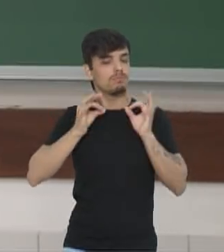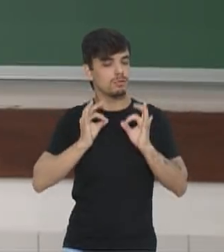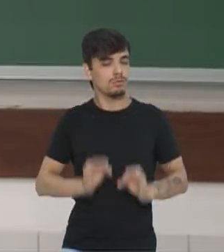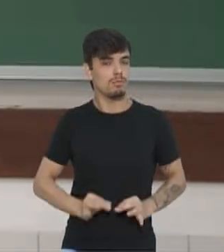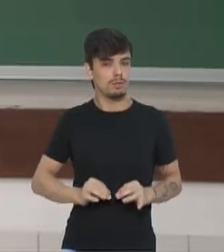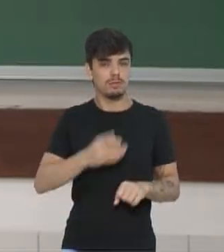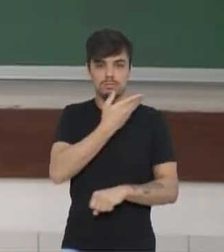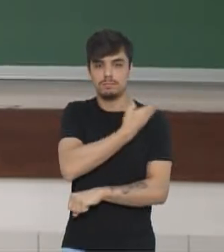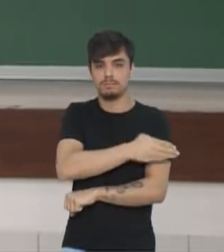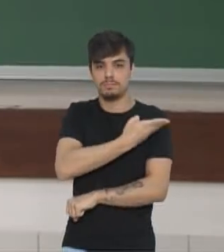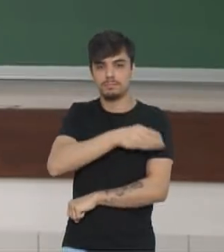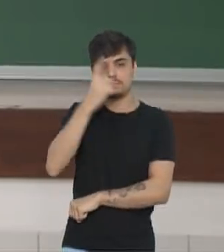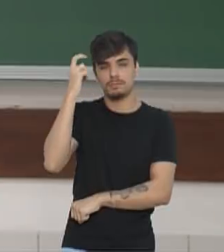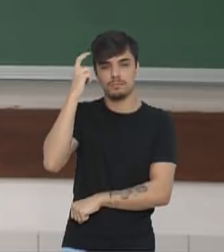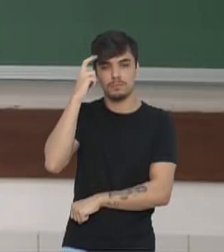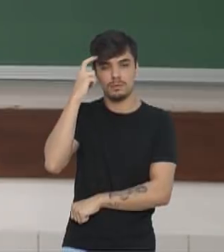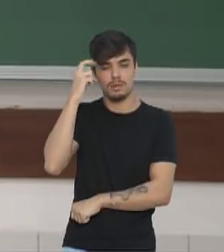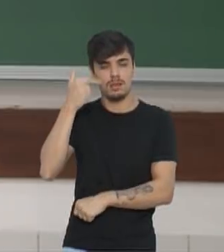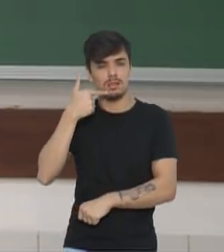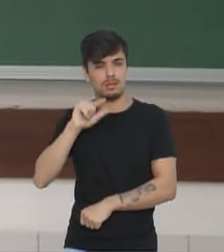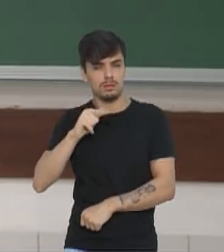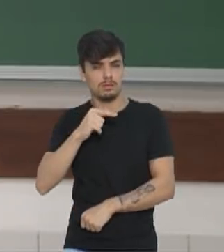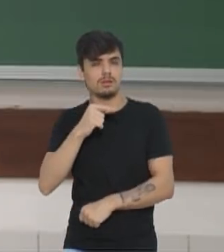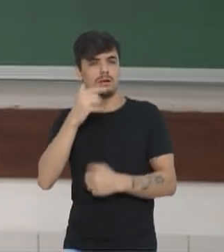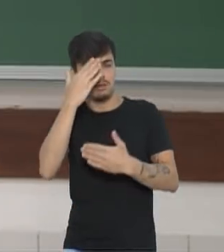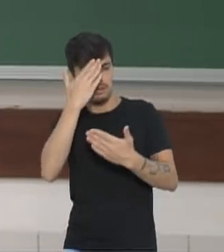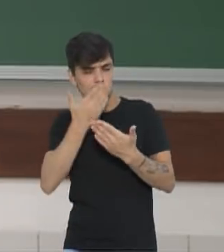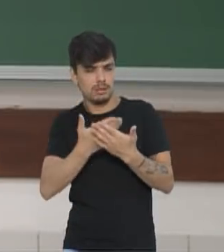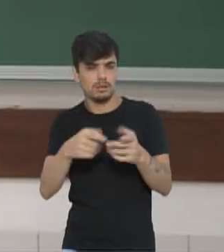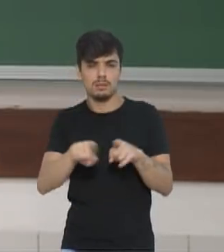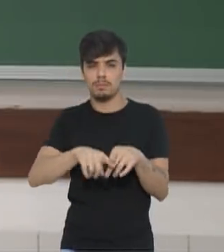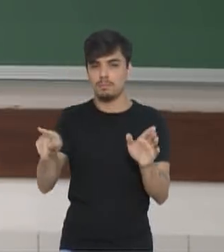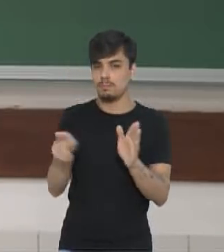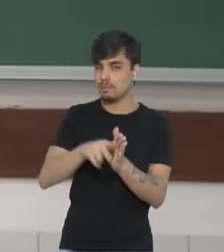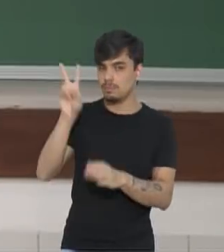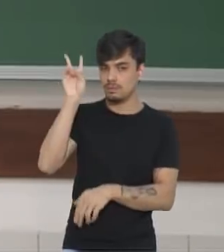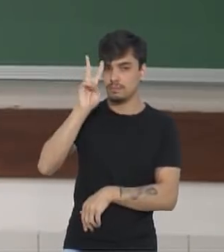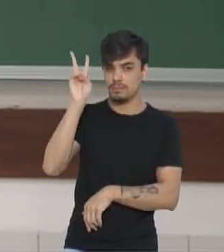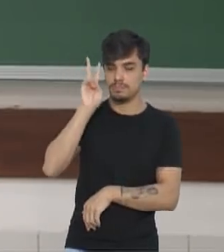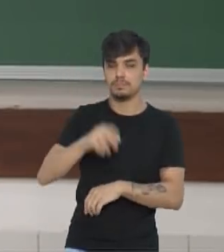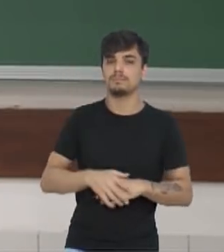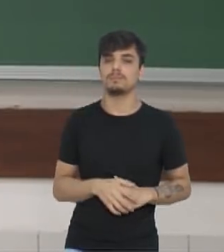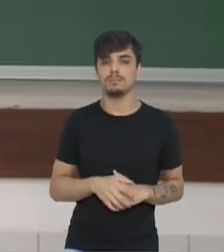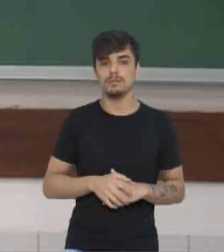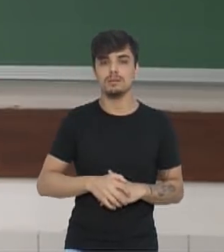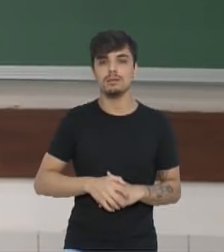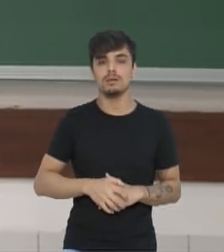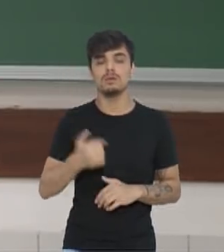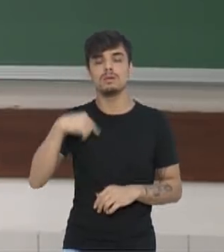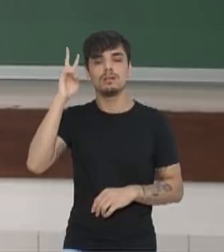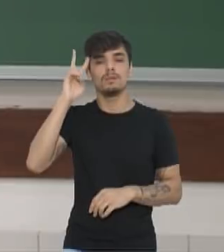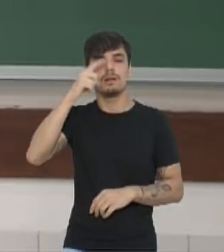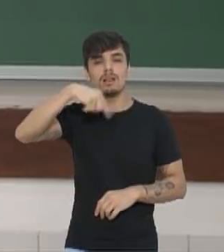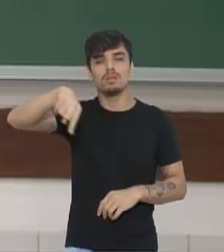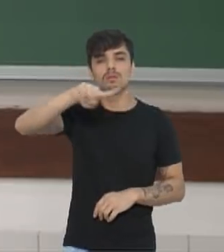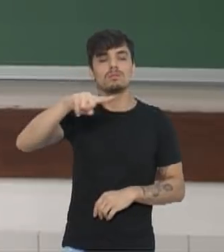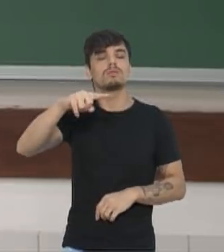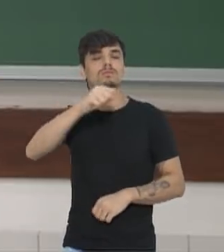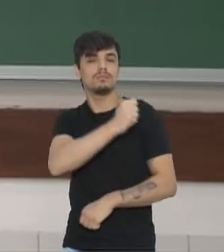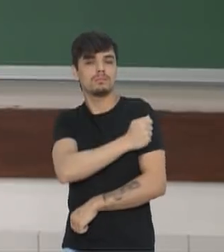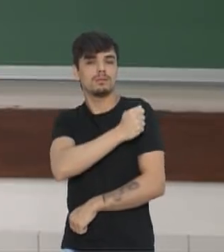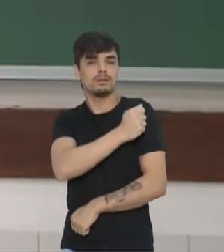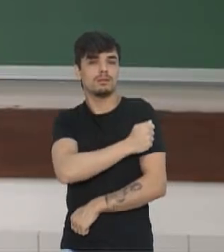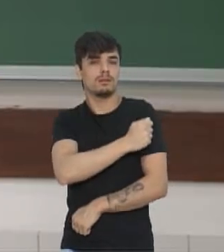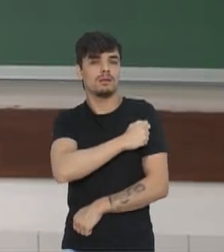comportamentos, hábitos, culturas, crenças e suas próprias histórias. Certo? E gostaria de lembrar a todos vocês, meus grandes